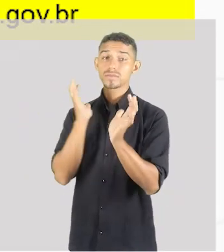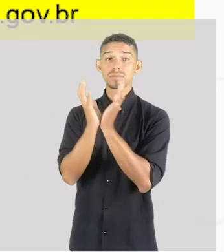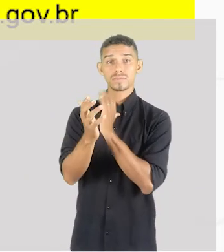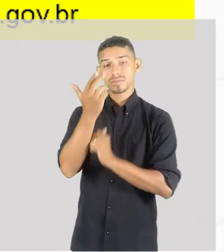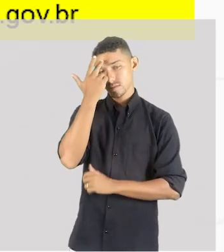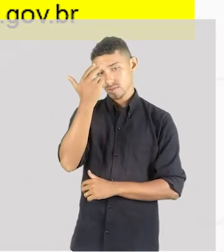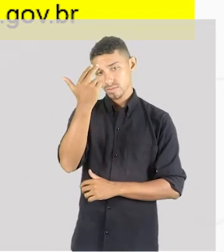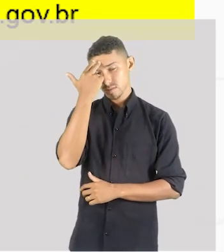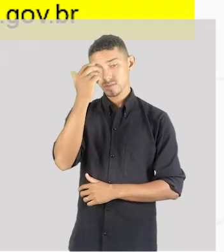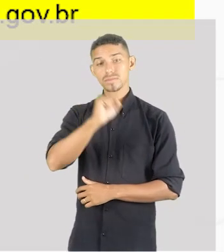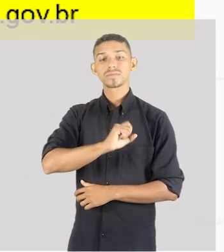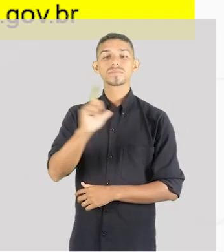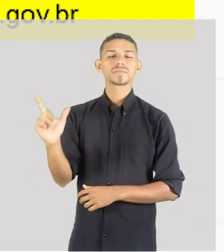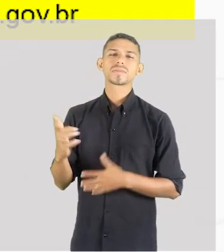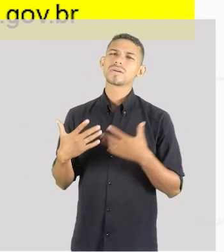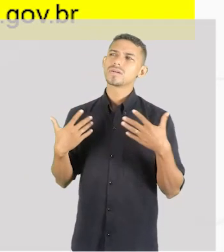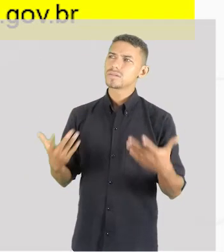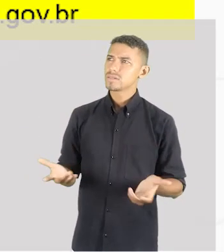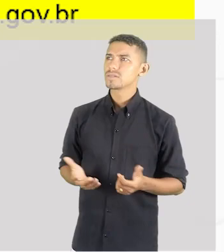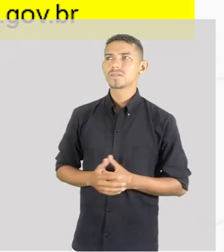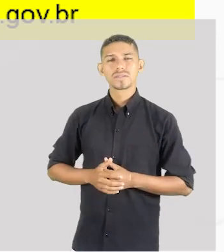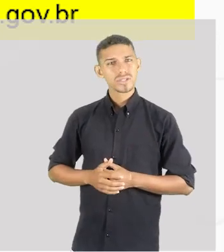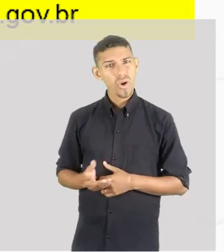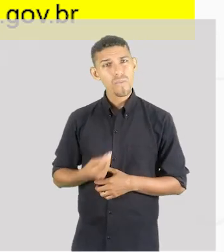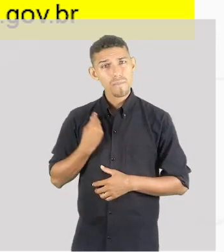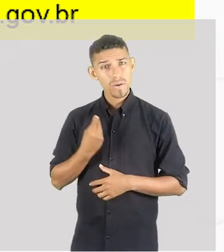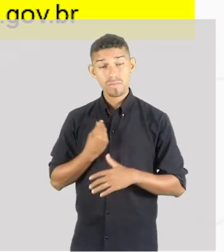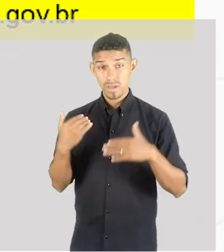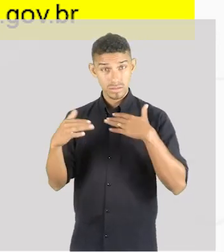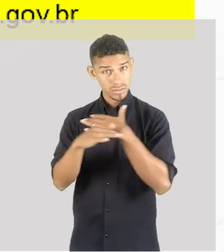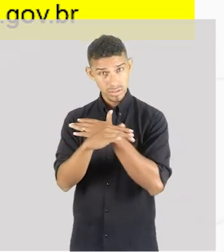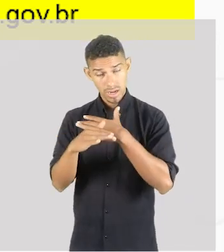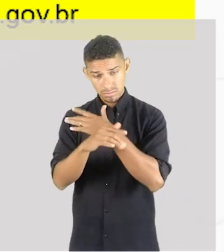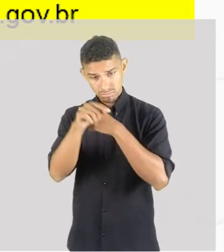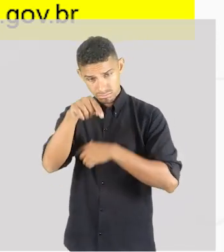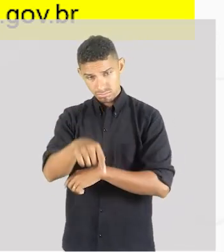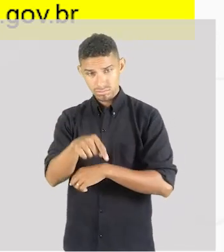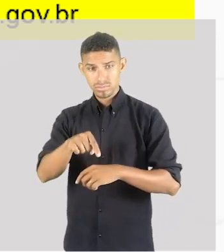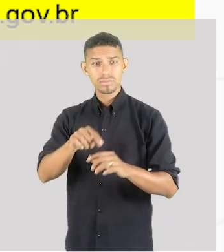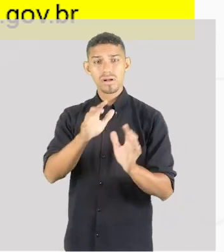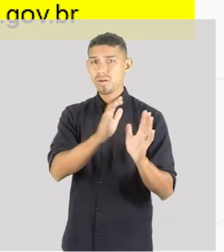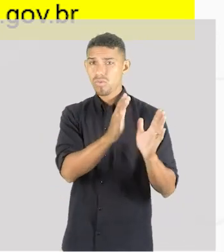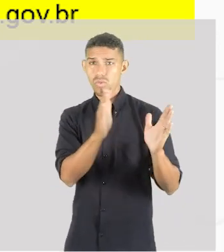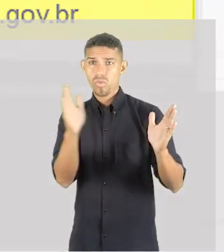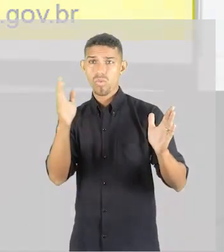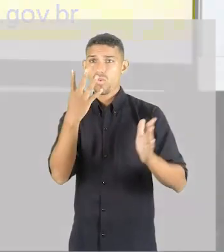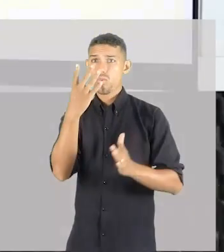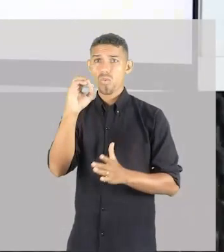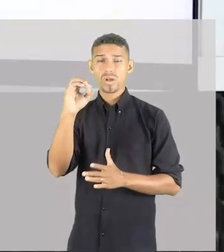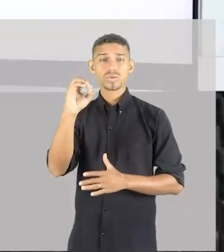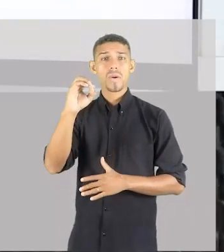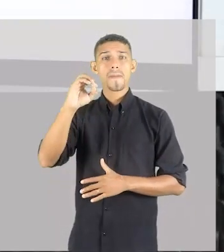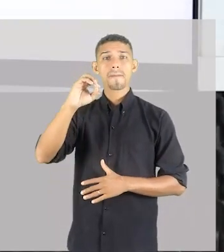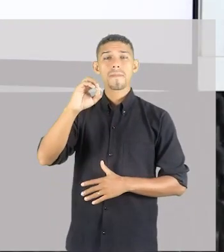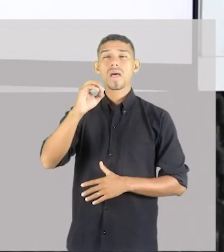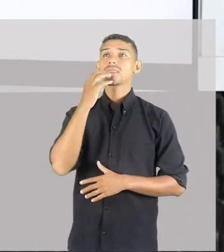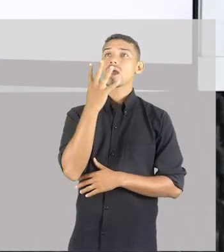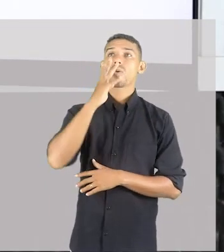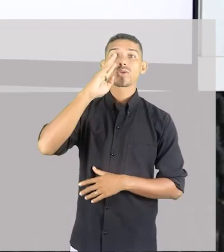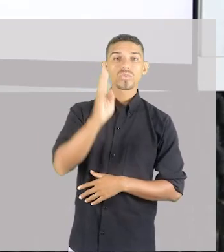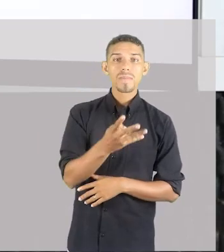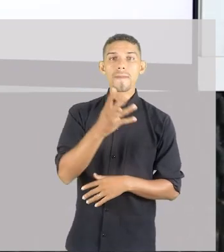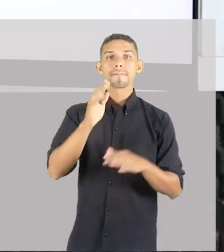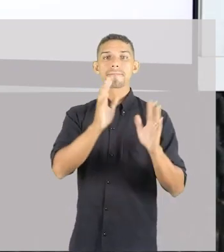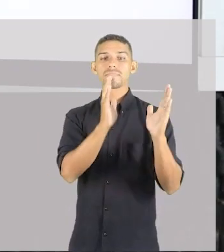Centro Histórico de São Luís. Gente, nós moramos numa cidade onde um acervo de 4.000 prédios, com um único lugar